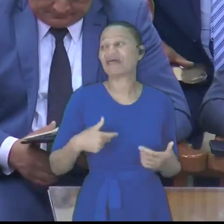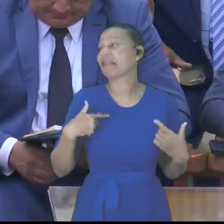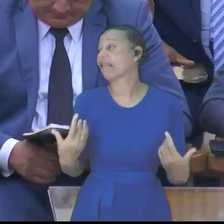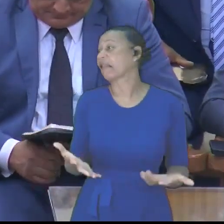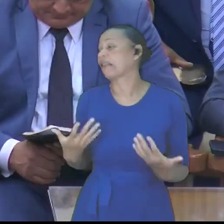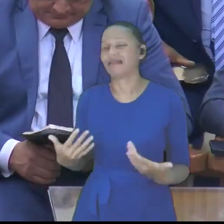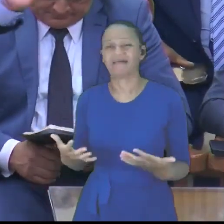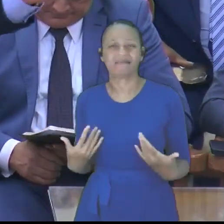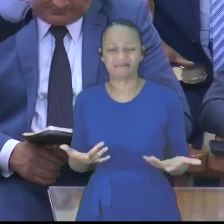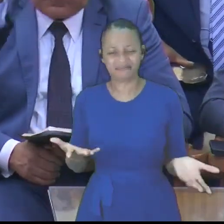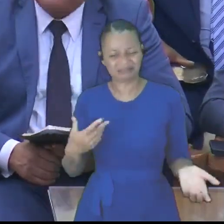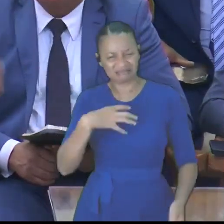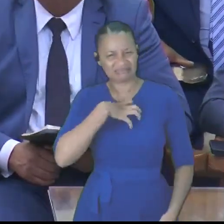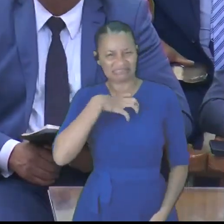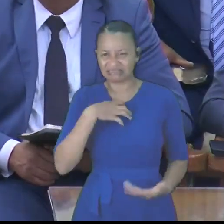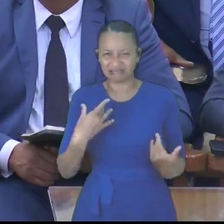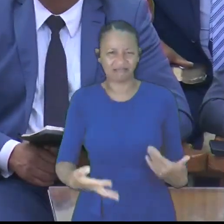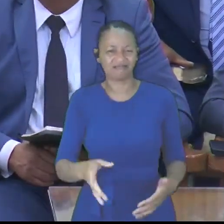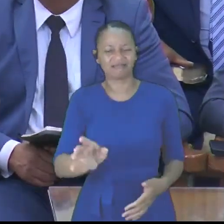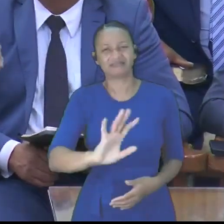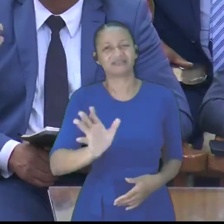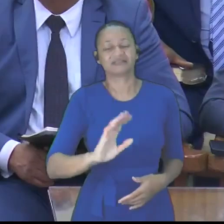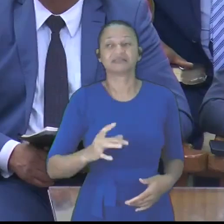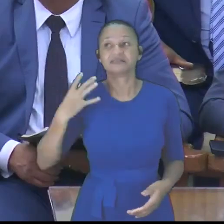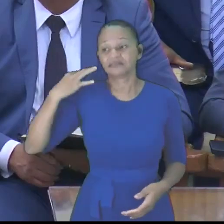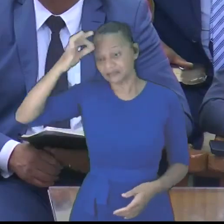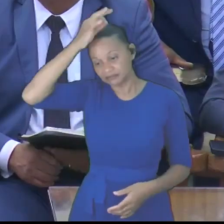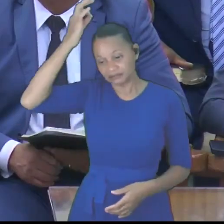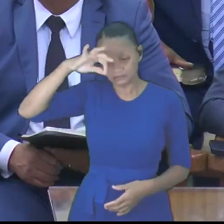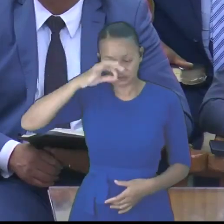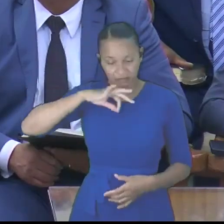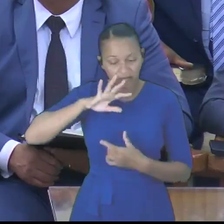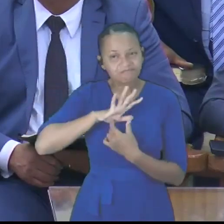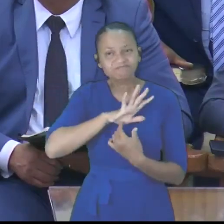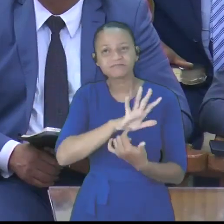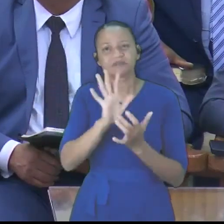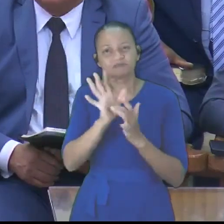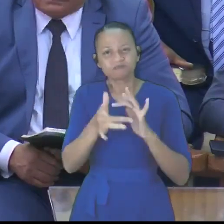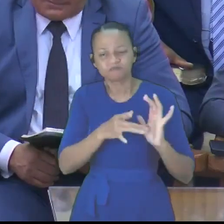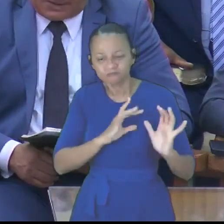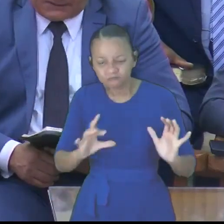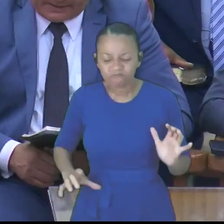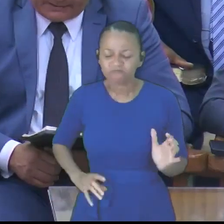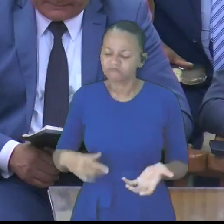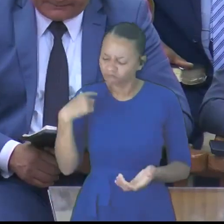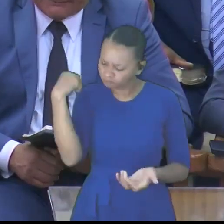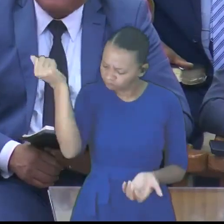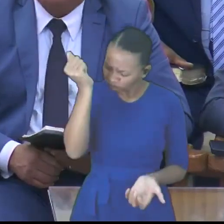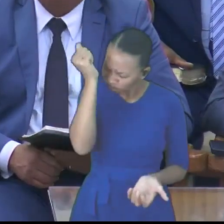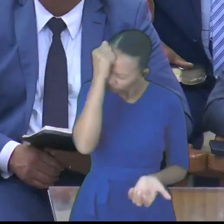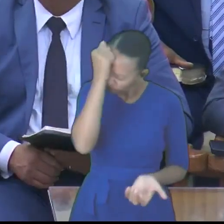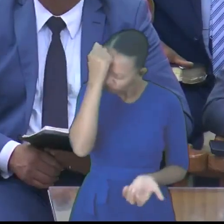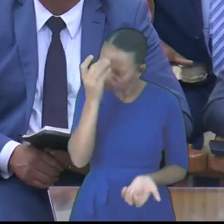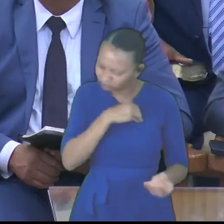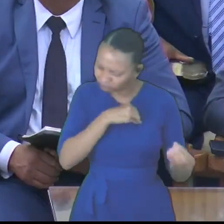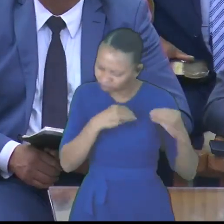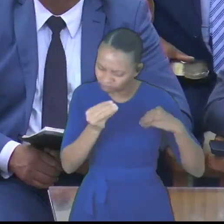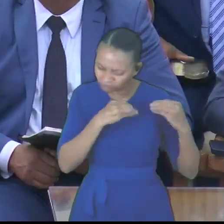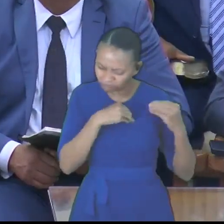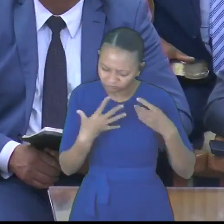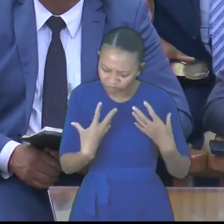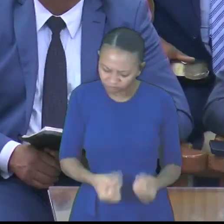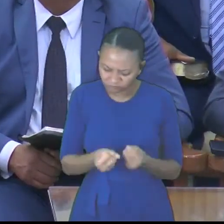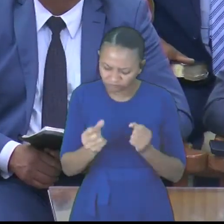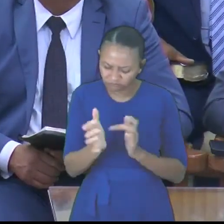leve. O Espírito Santo não veio para fazer você ficar leve. O Espírito Santo veio para lhe apresentar Cristo, para você se arrepender dos seus pecados e